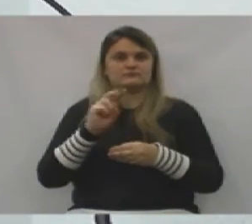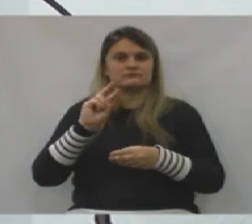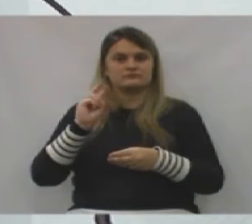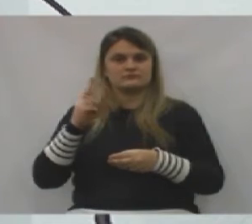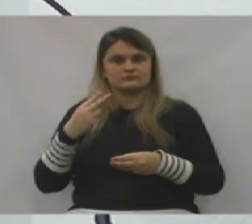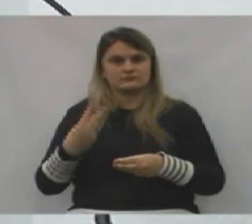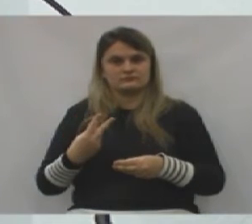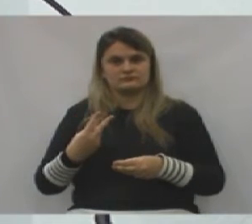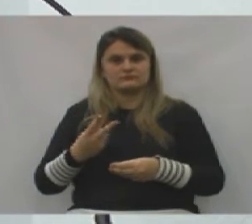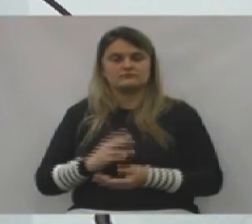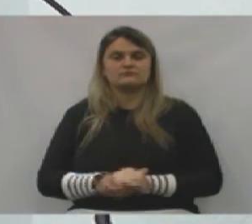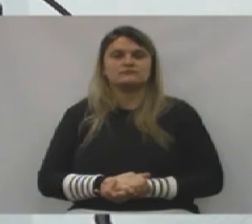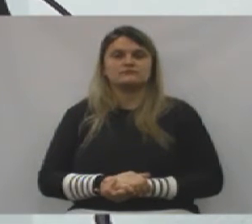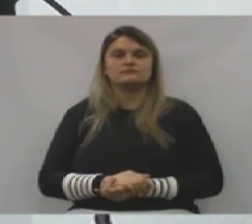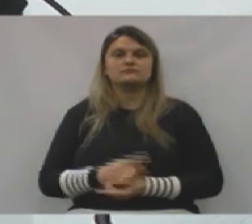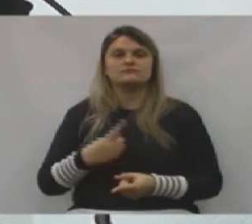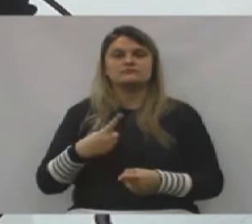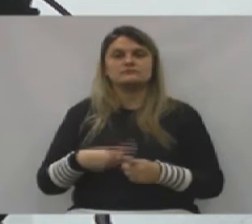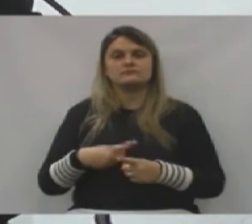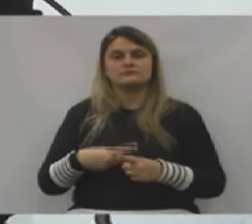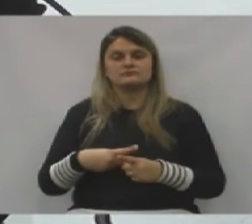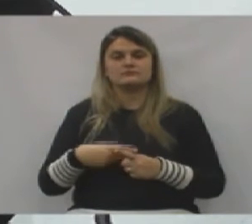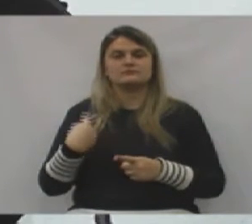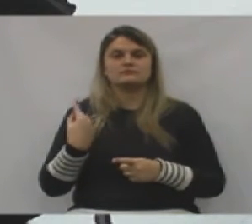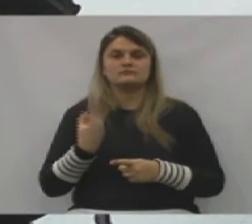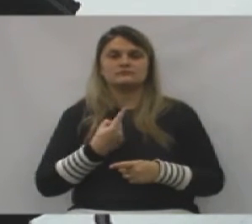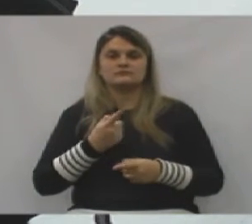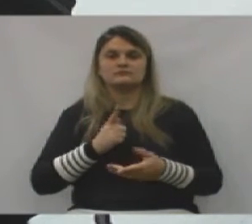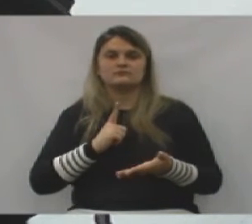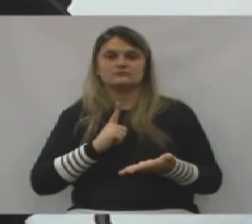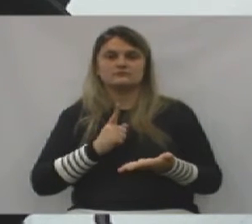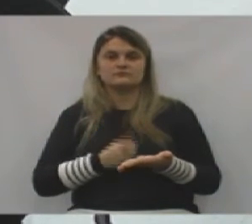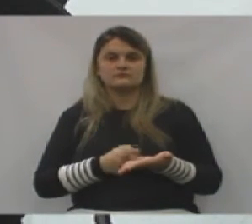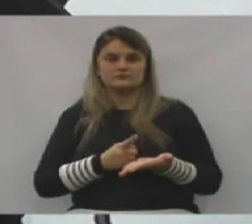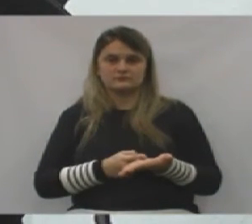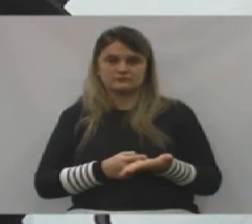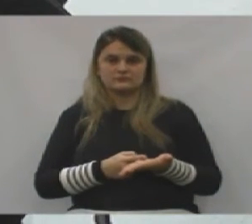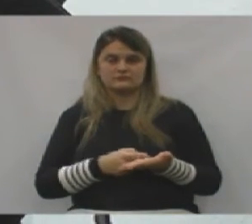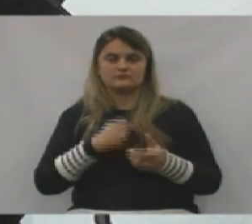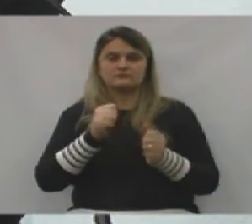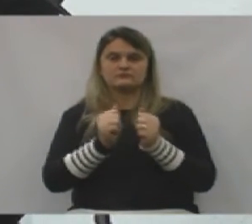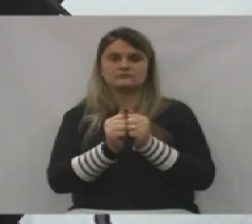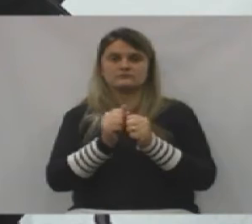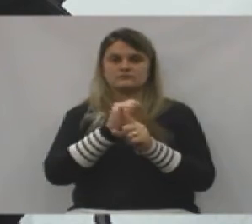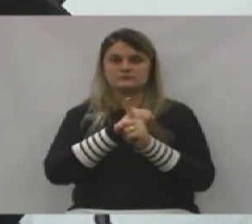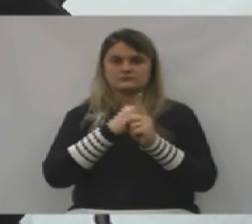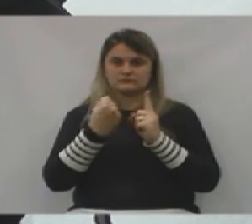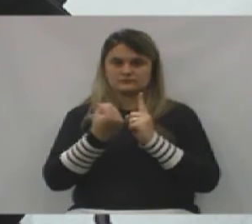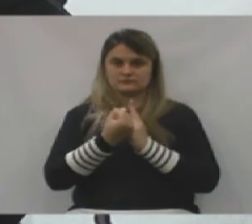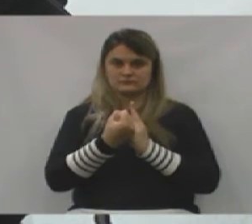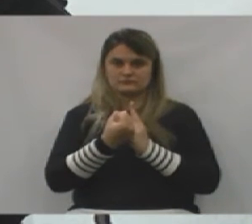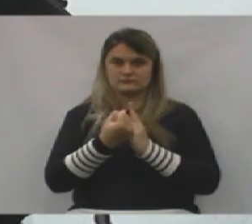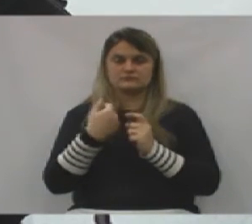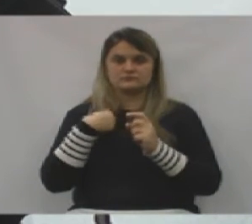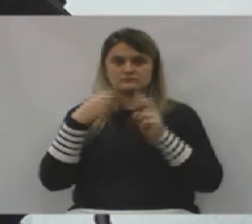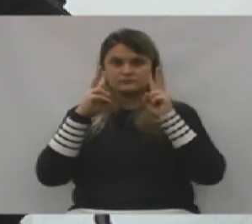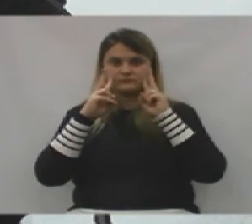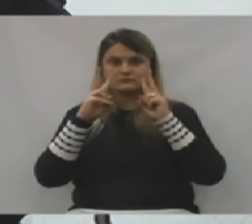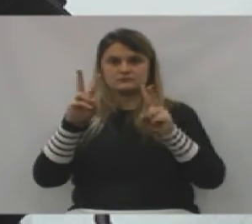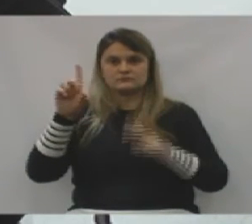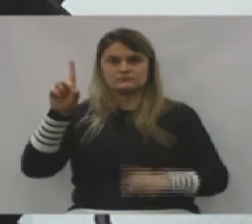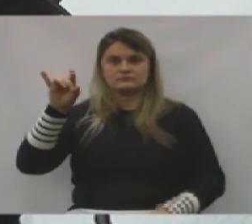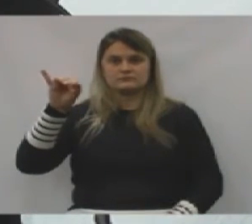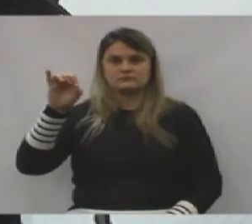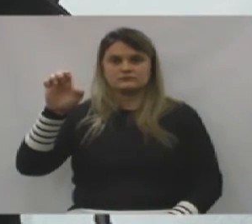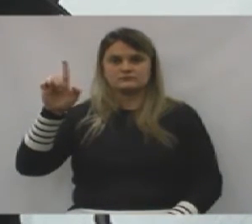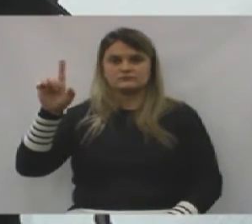vereadores. Porque nós temos um compromisso com a sociedade. Eu vi ali o Diego